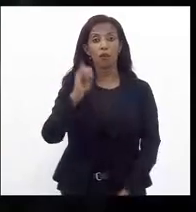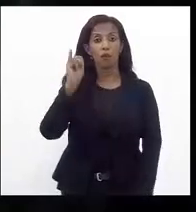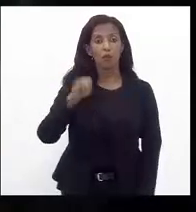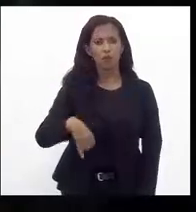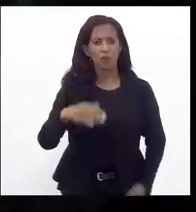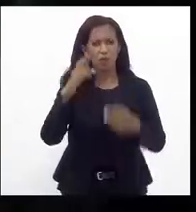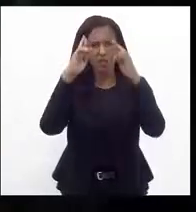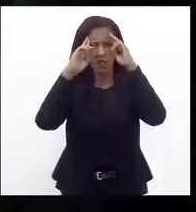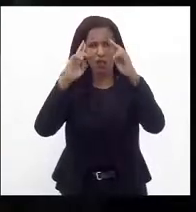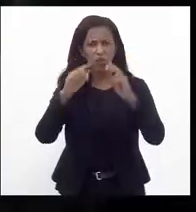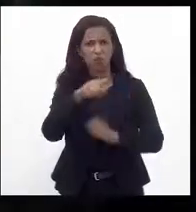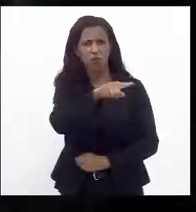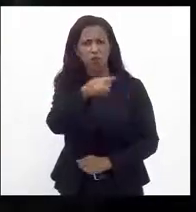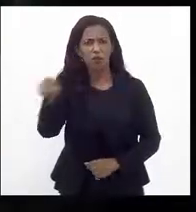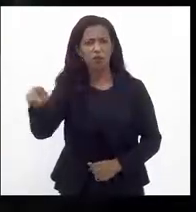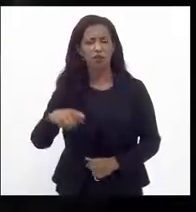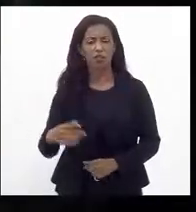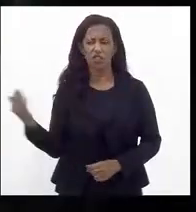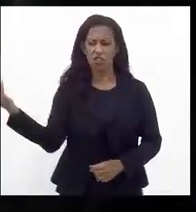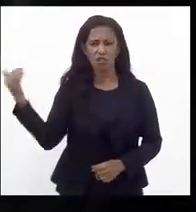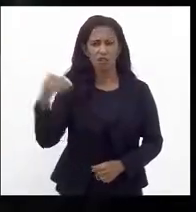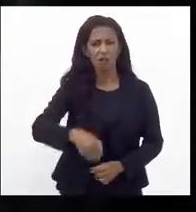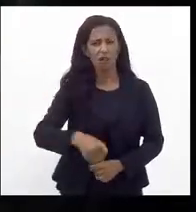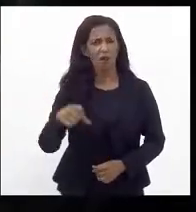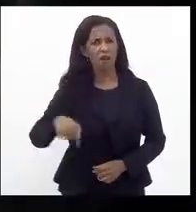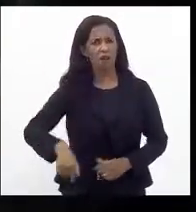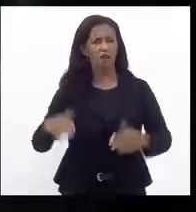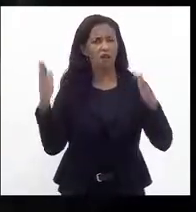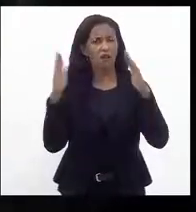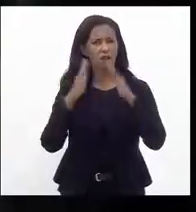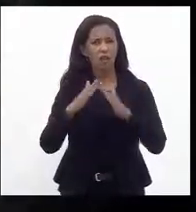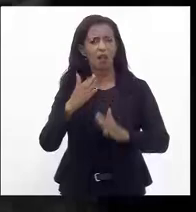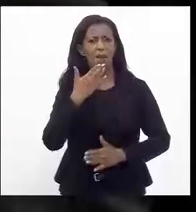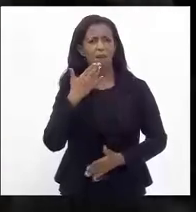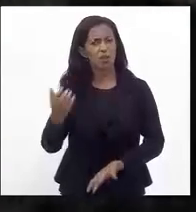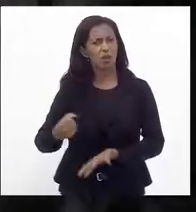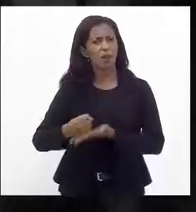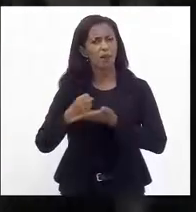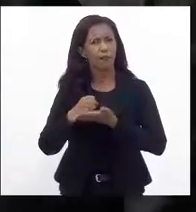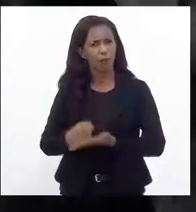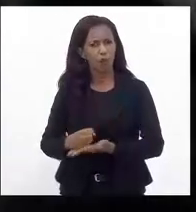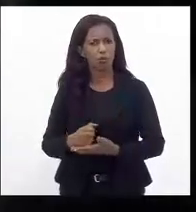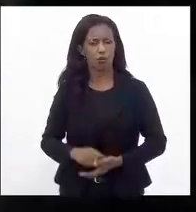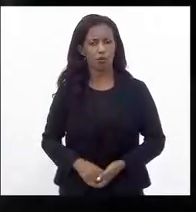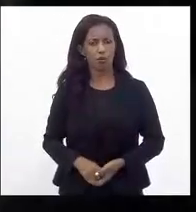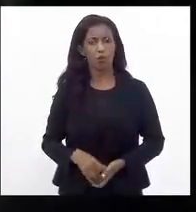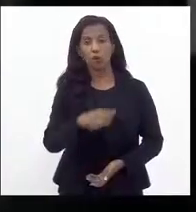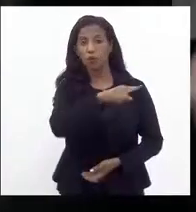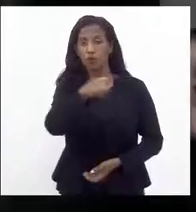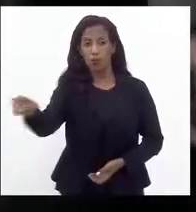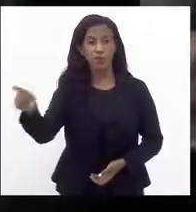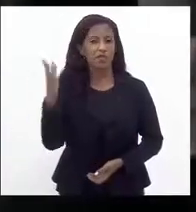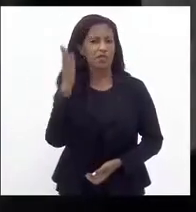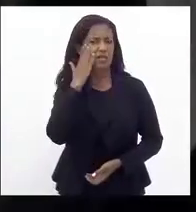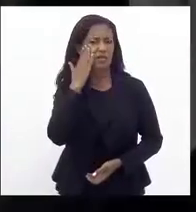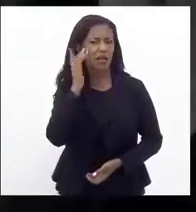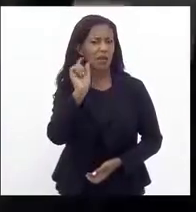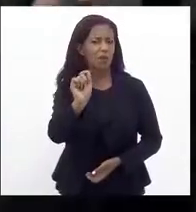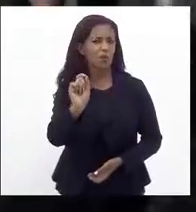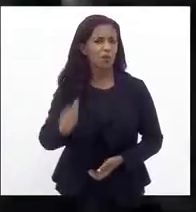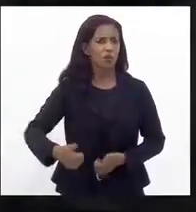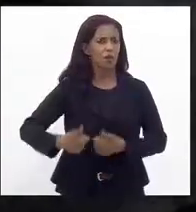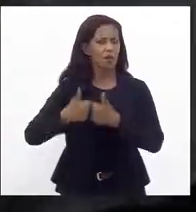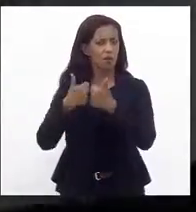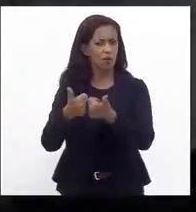sim me respeita a vocês que vieram esta casa pediu nosso apoio vocês sabem o que é melhor para